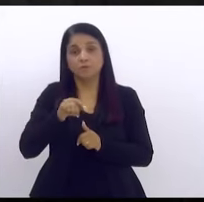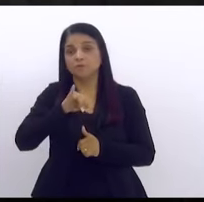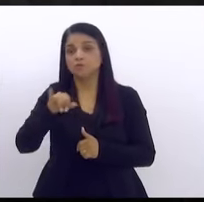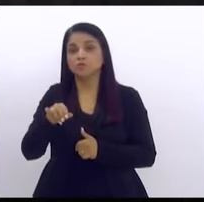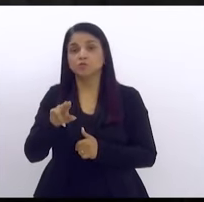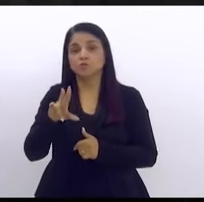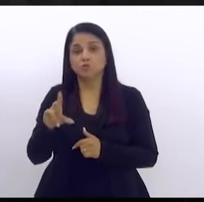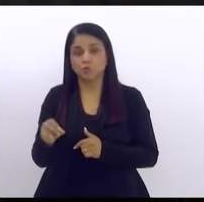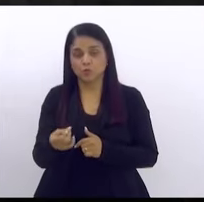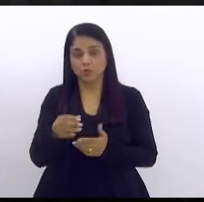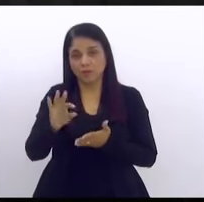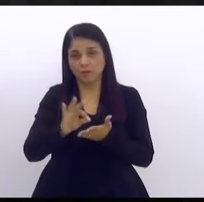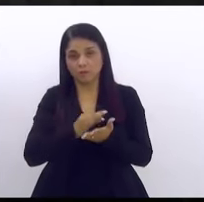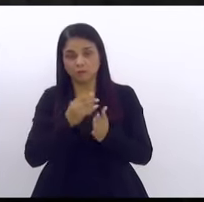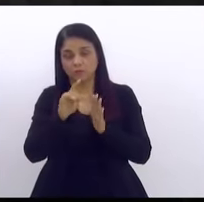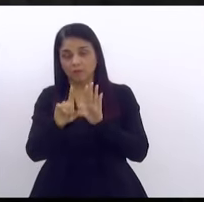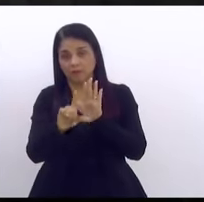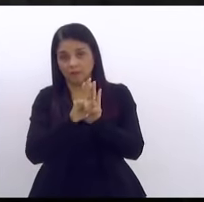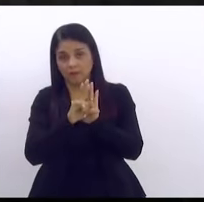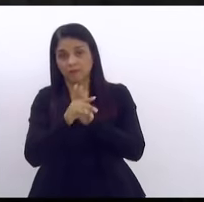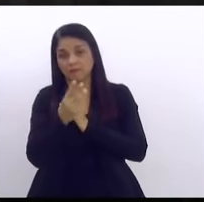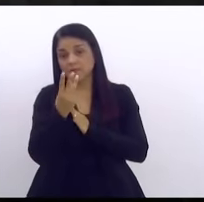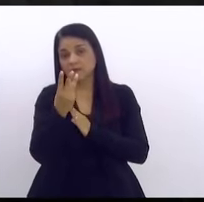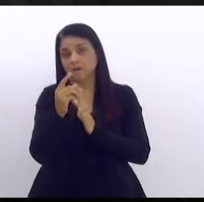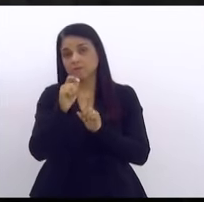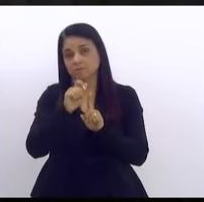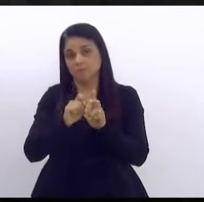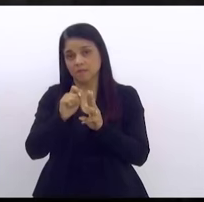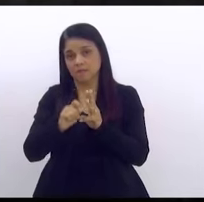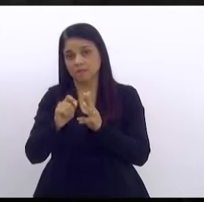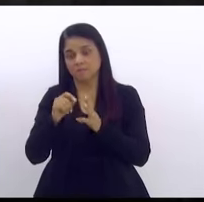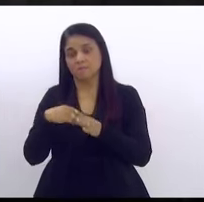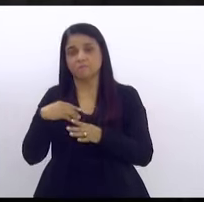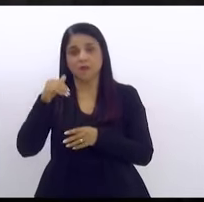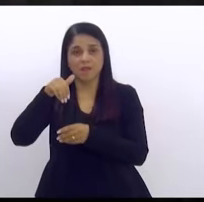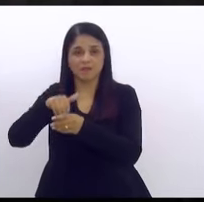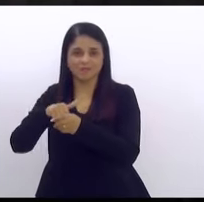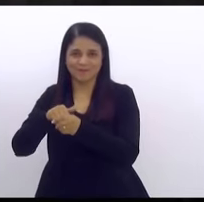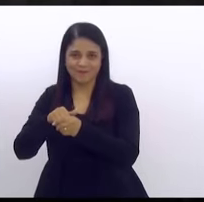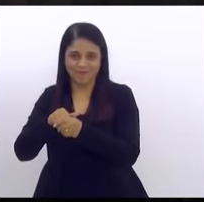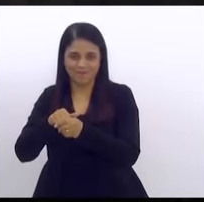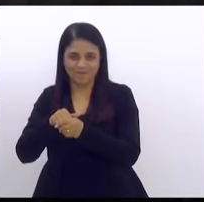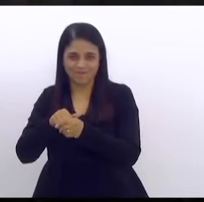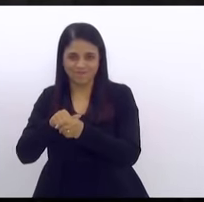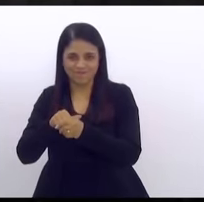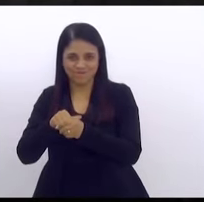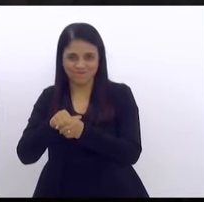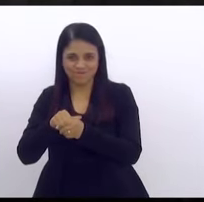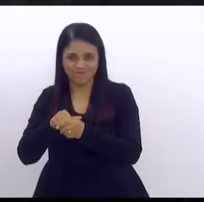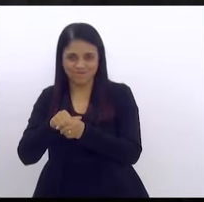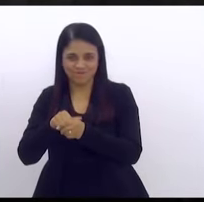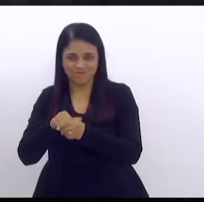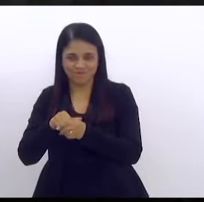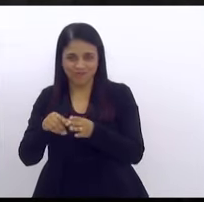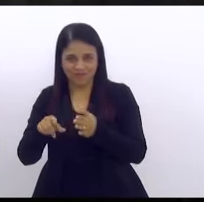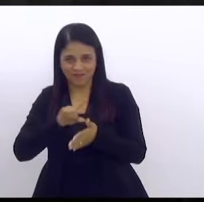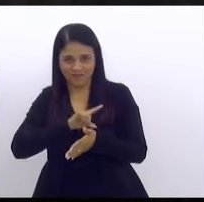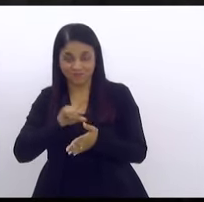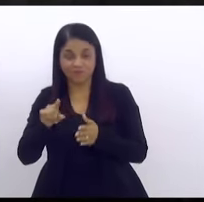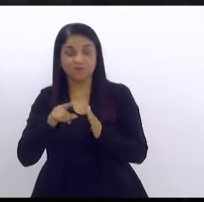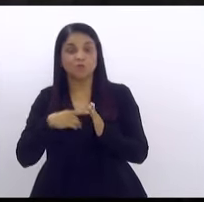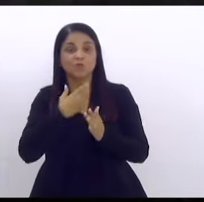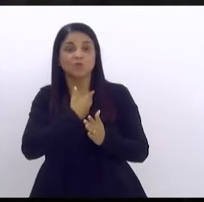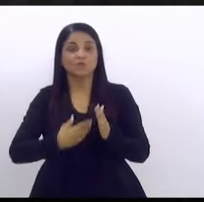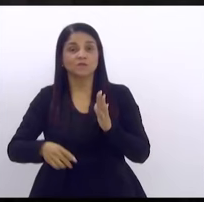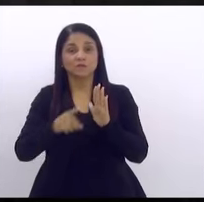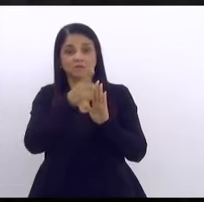leis. Faltava 3 meses para as eleições. O governador, deputada Lucinha, fez um decreto e instituiu